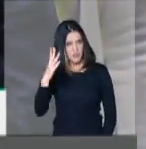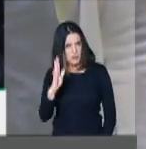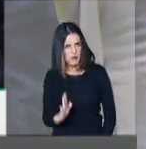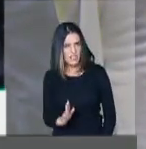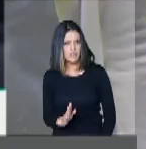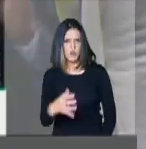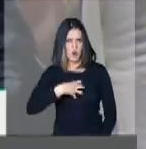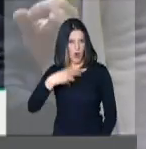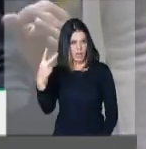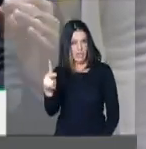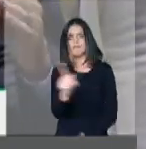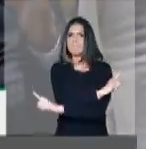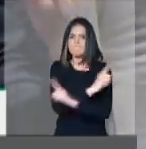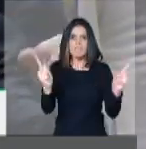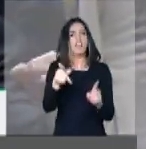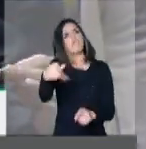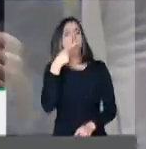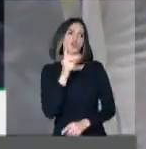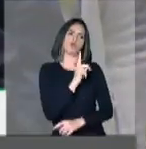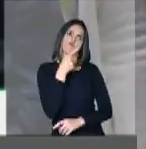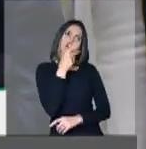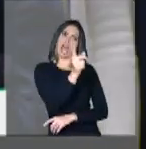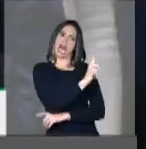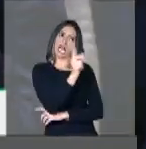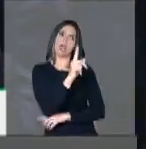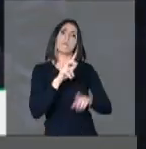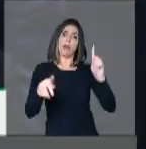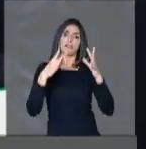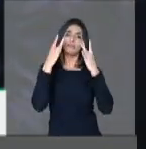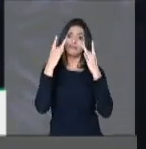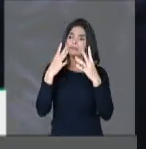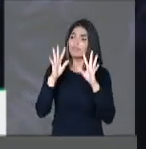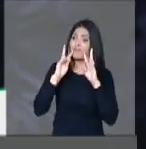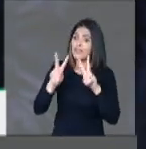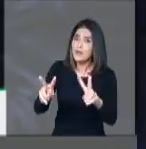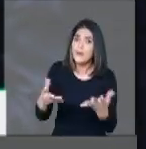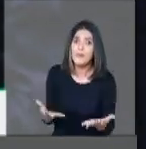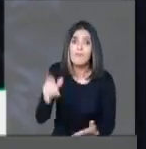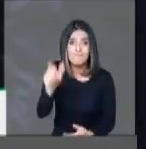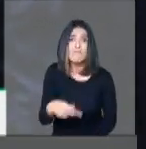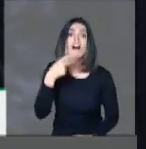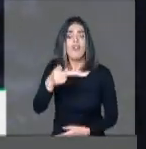República, diz que não falou o que todo mundo viu que ele falou. É